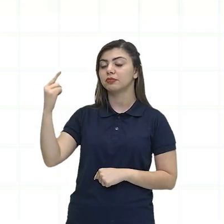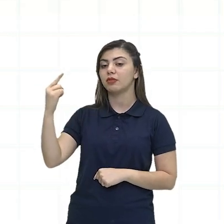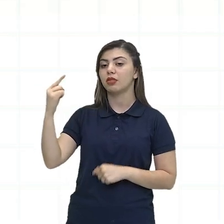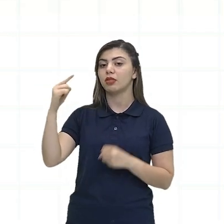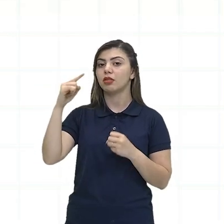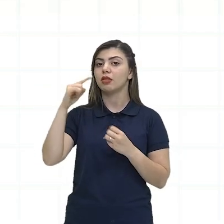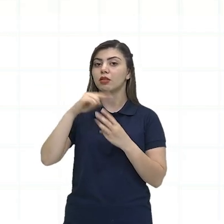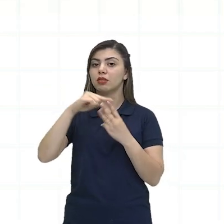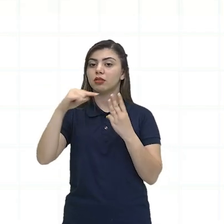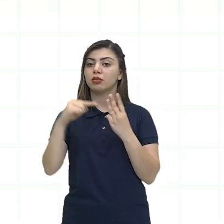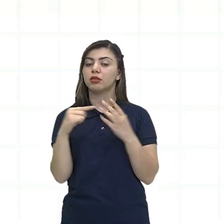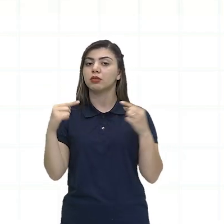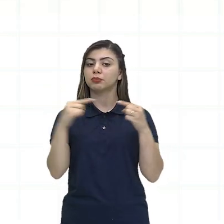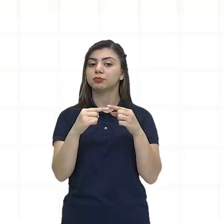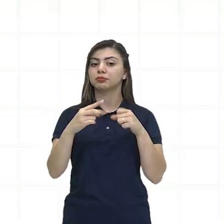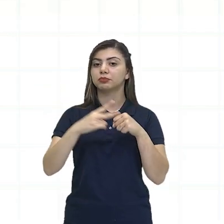tá?